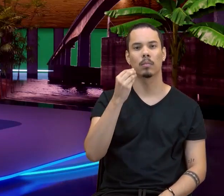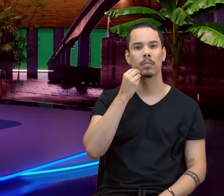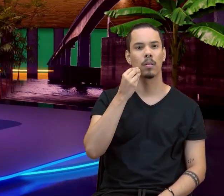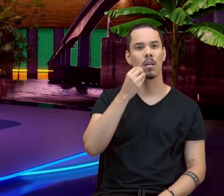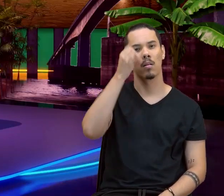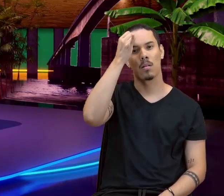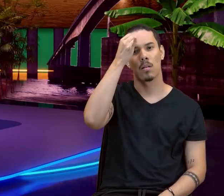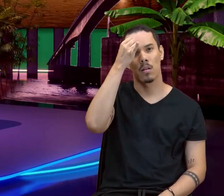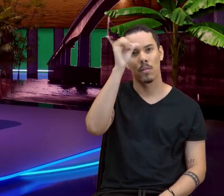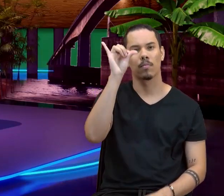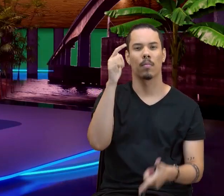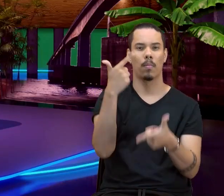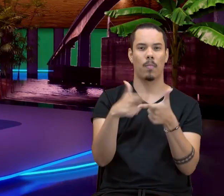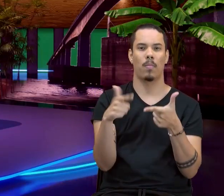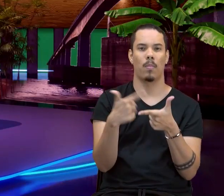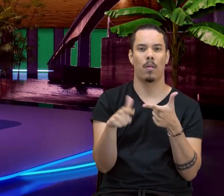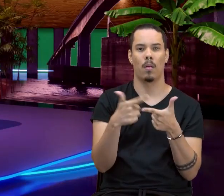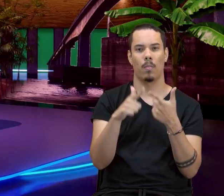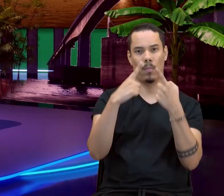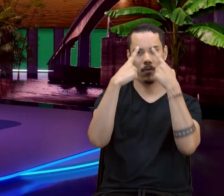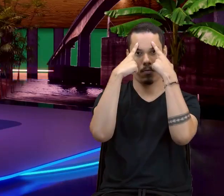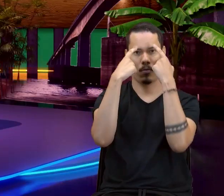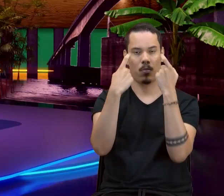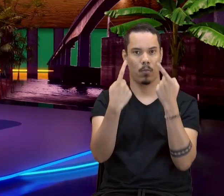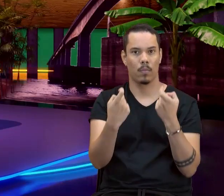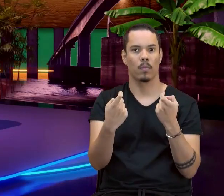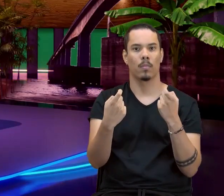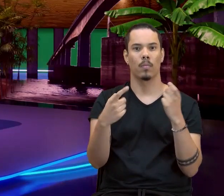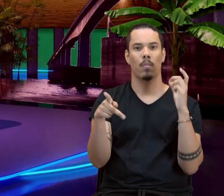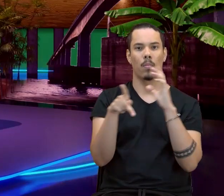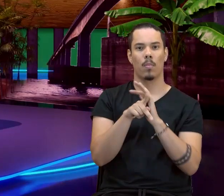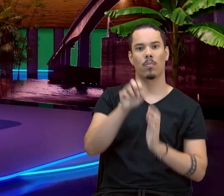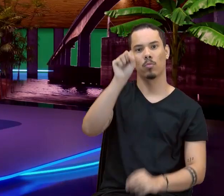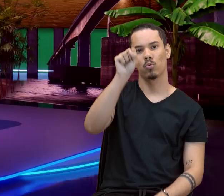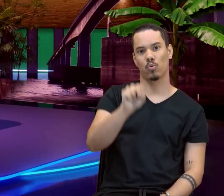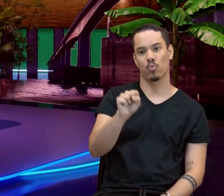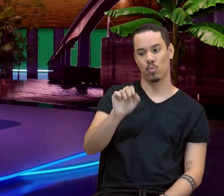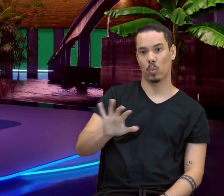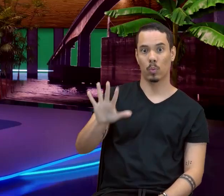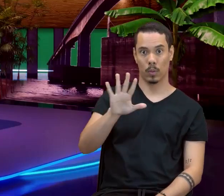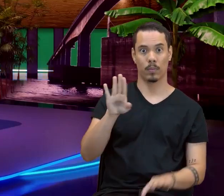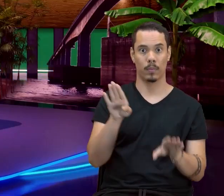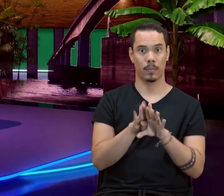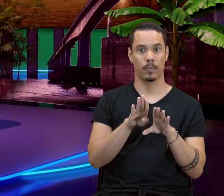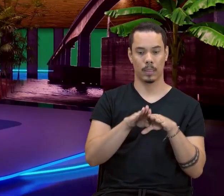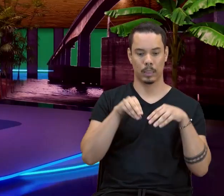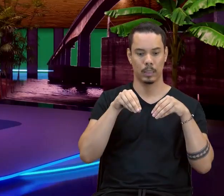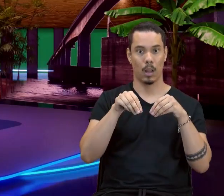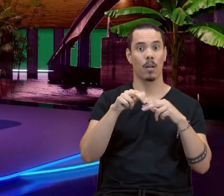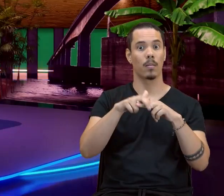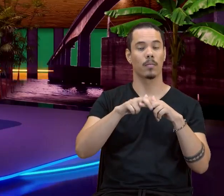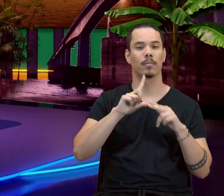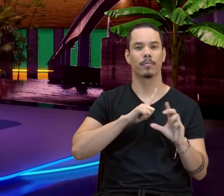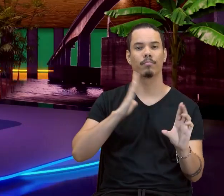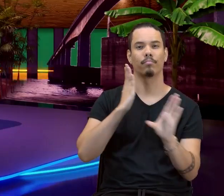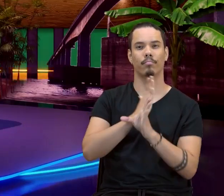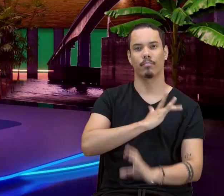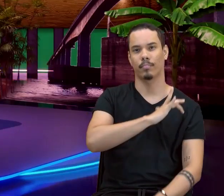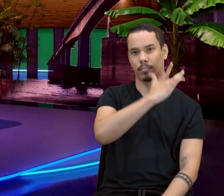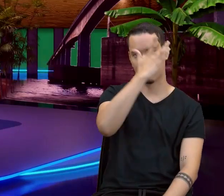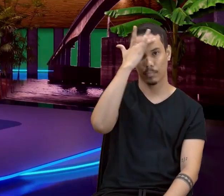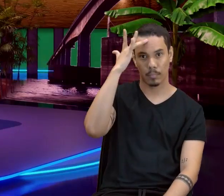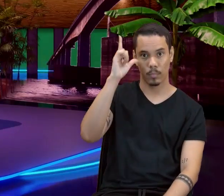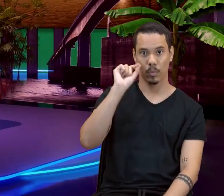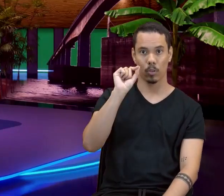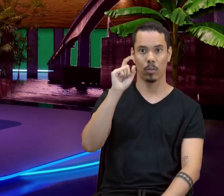acúmulo de problemas de violência no campo, na região sul e sudeste, por causa da terra lá. Olha aí, galera. E por isso que tem muita gente aí, ó, que é descendente de pessoas